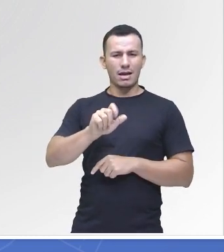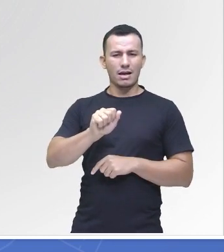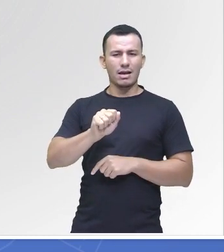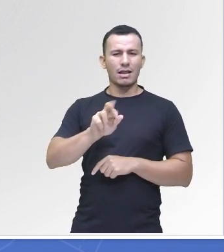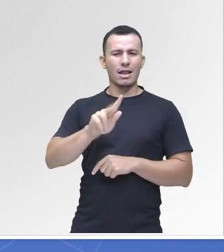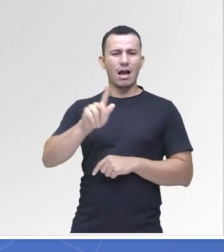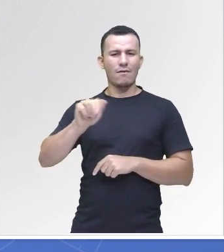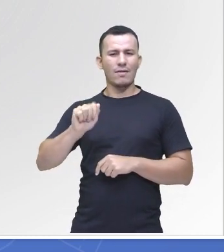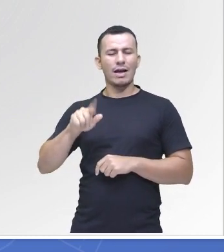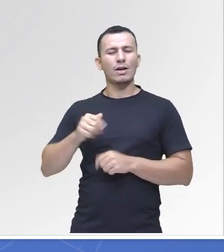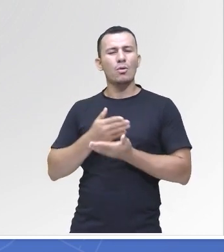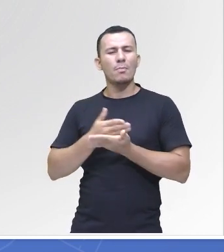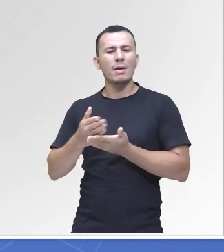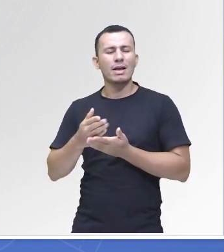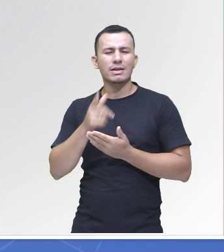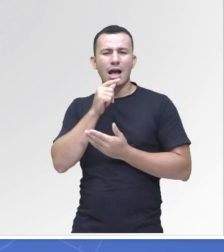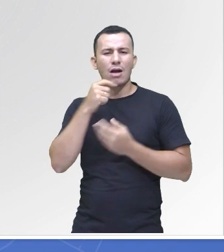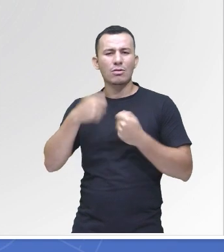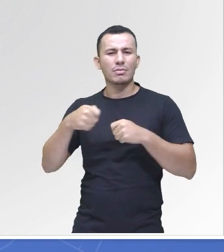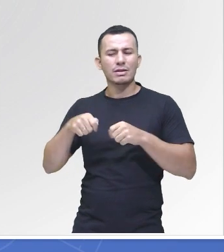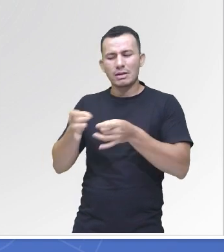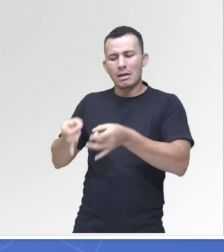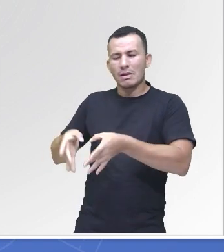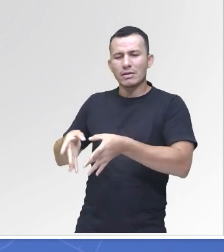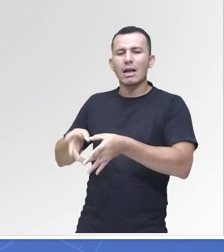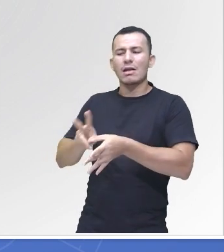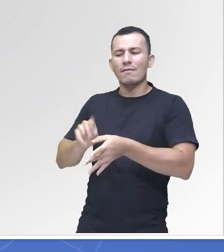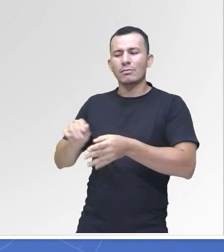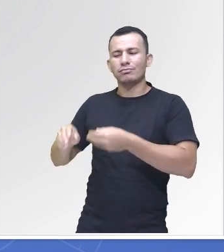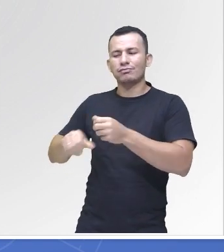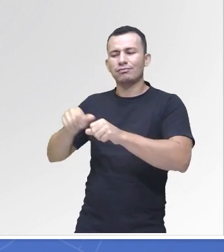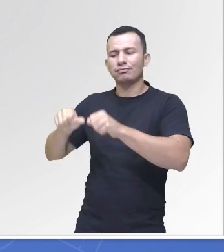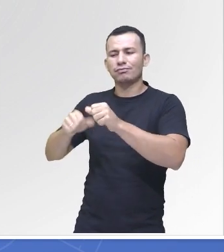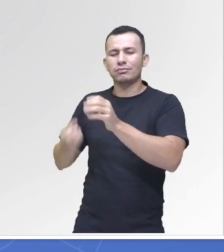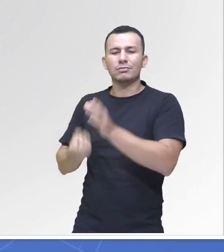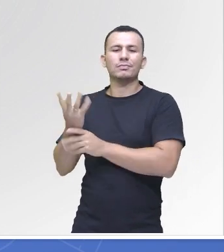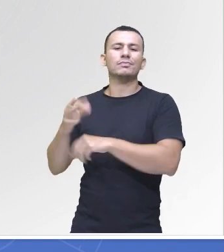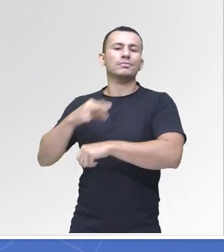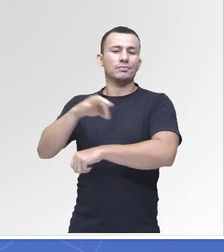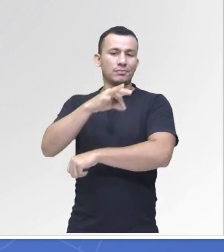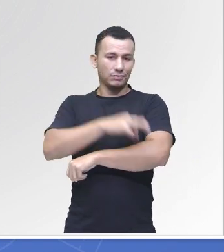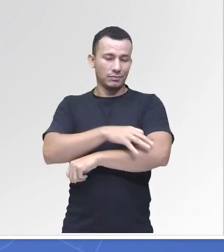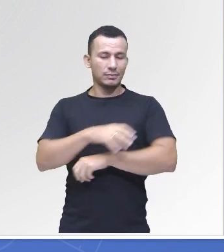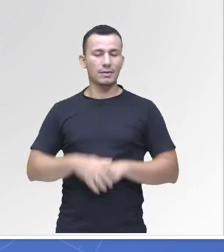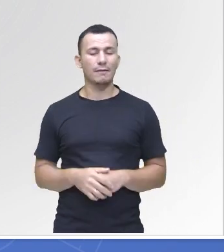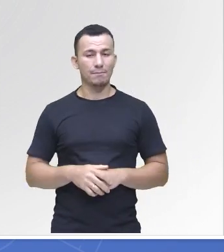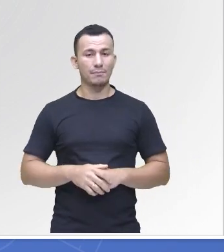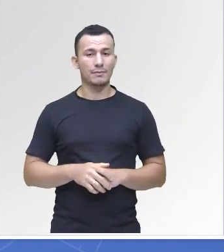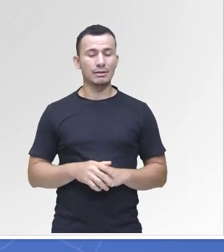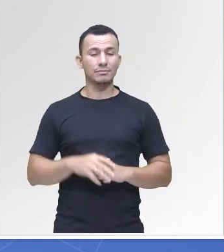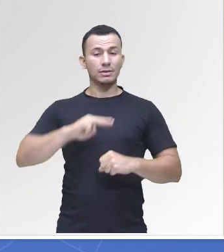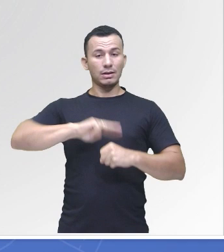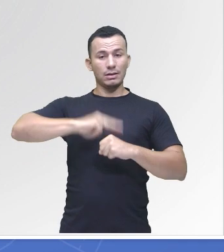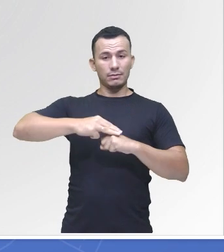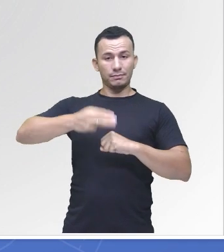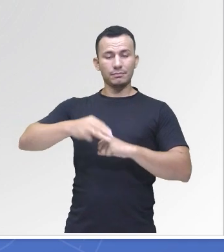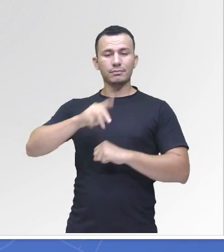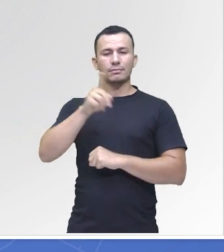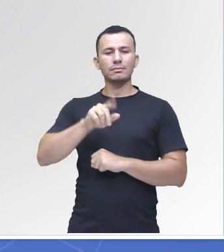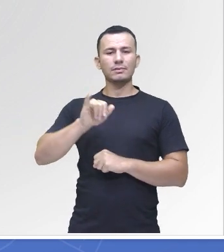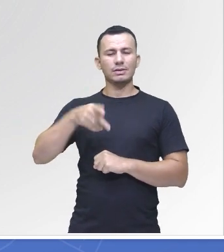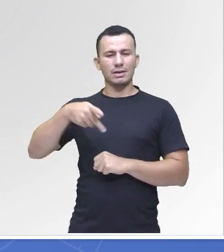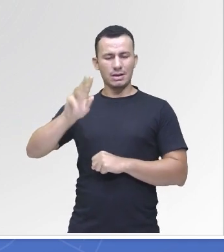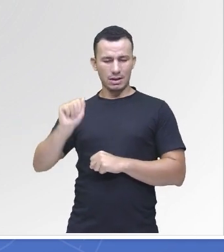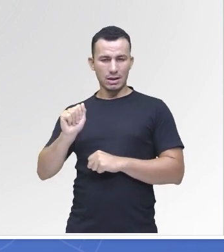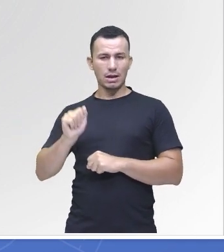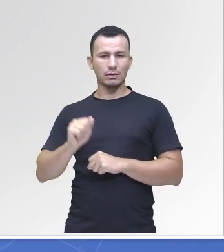água. A Zika também é um vírus que é transmitido pelo mesmo mosquito, tá? Aedes aegypti, e ele